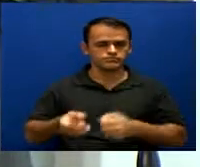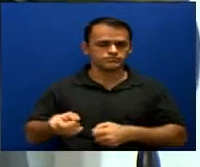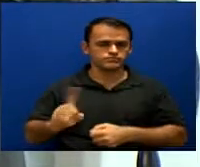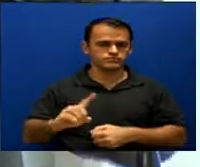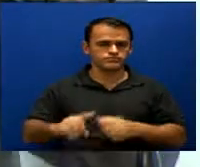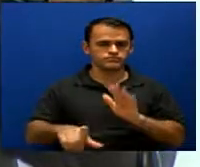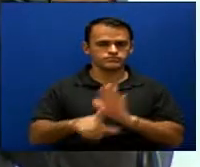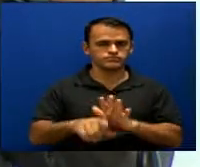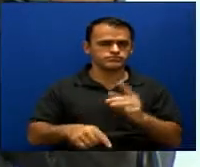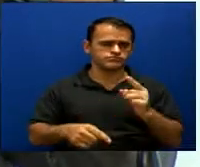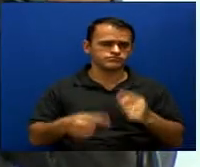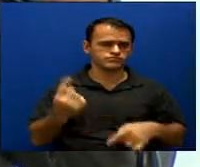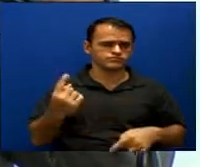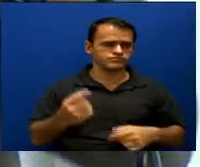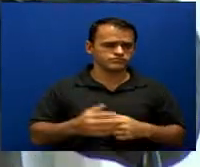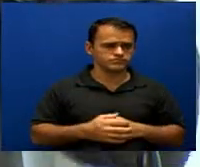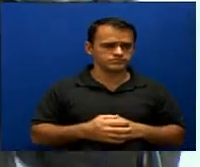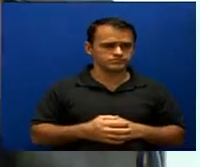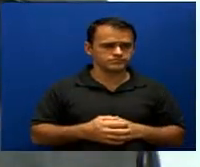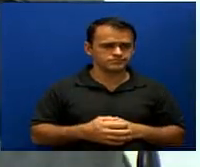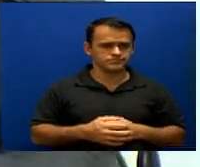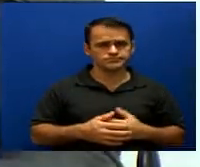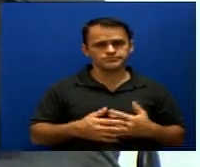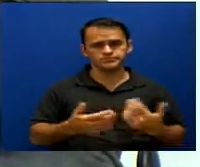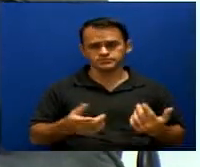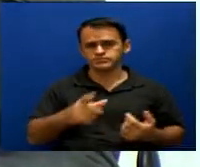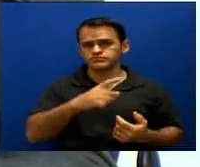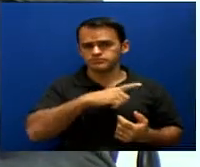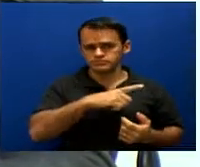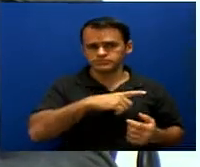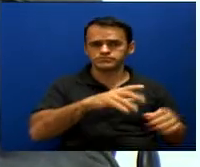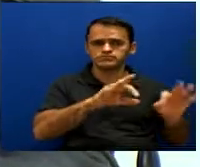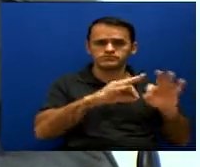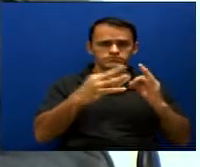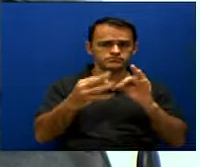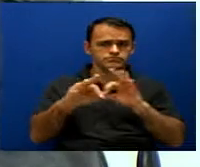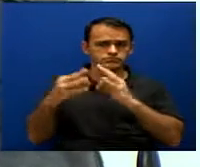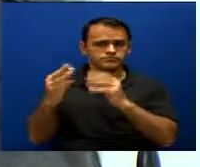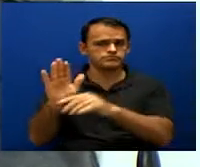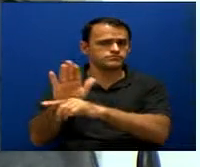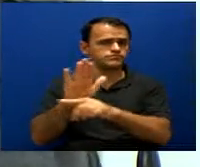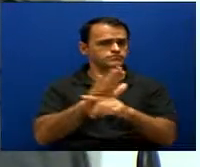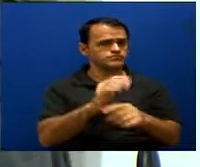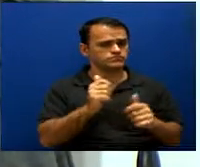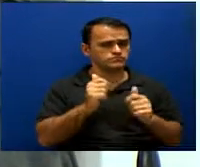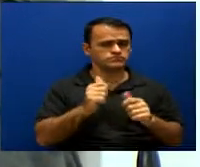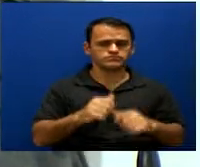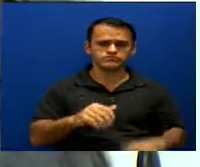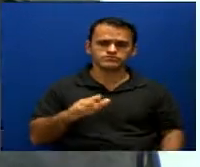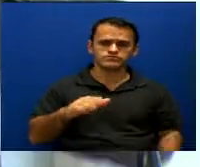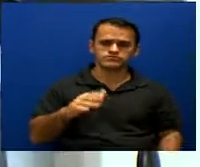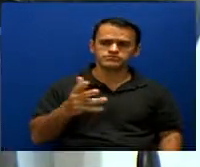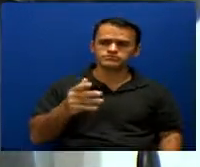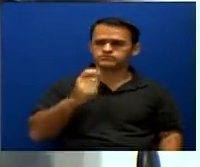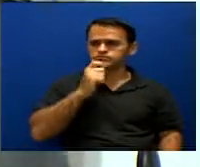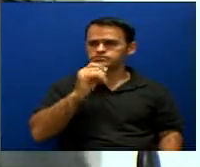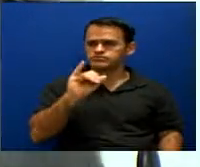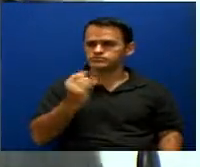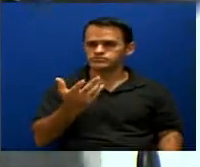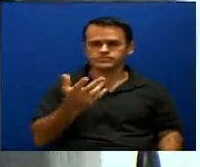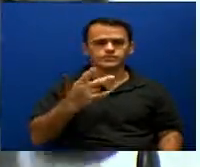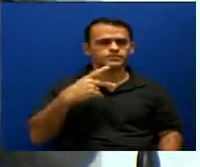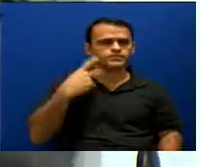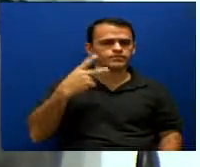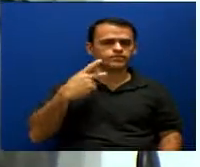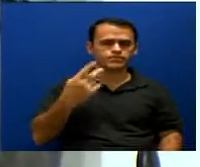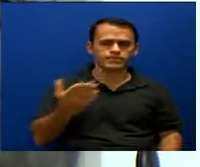quantas famílias não seriam beneficiadas, vereadores. Vereador Silvano, vereadores que